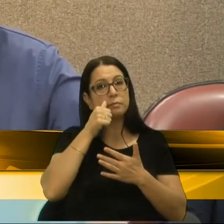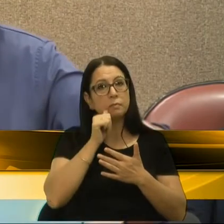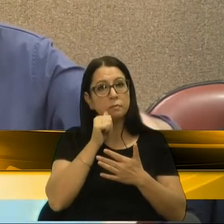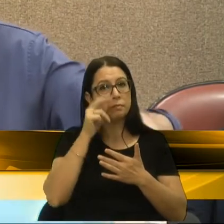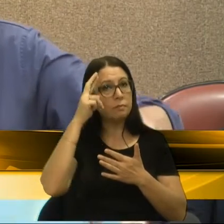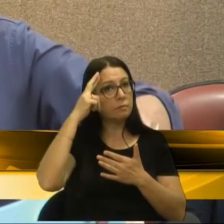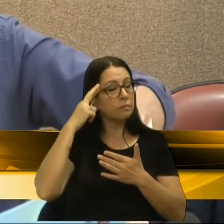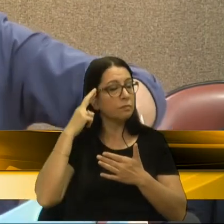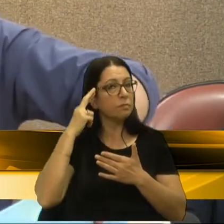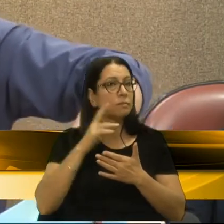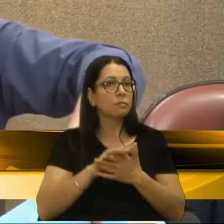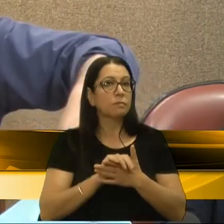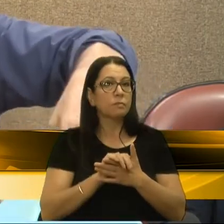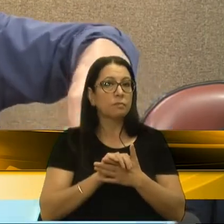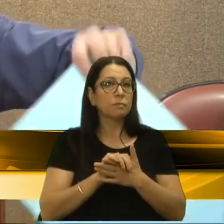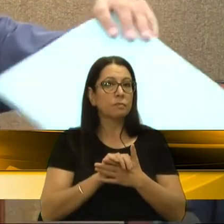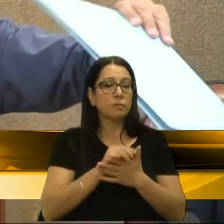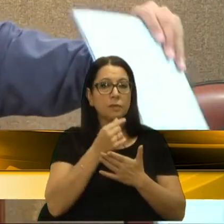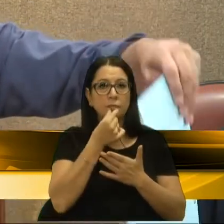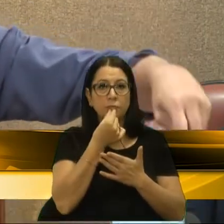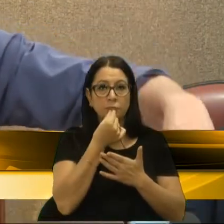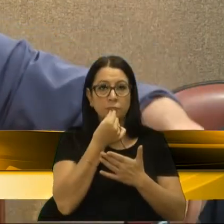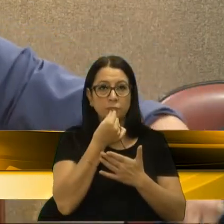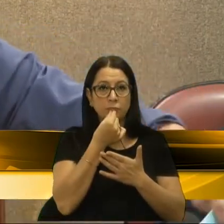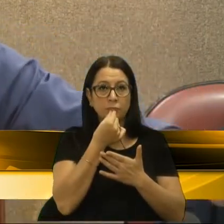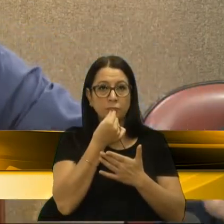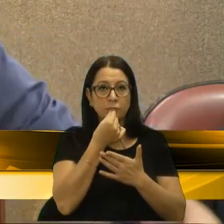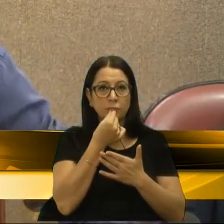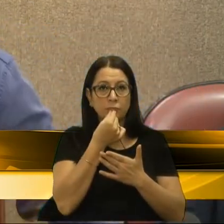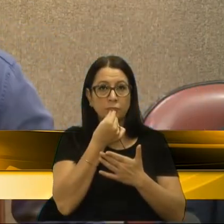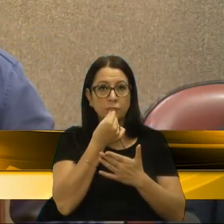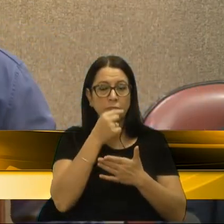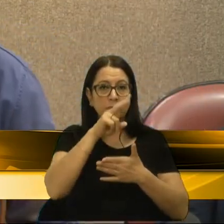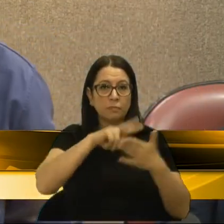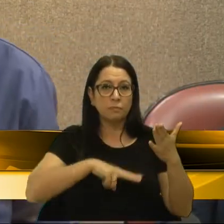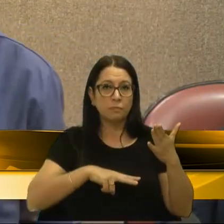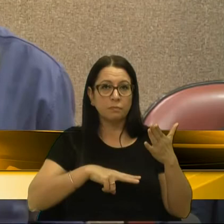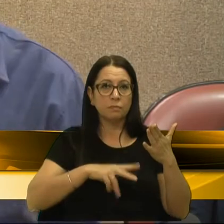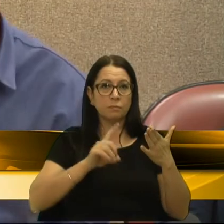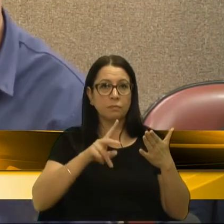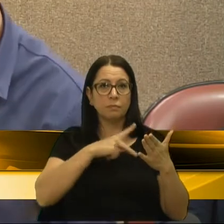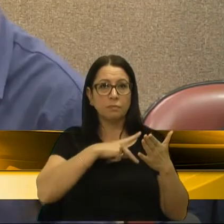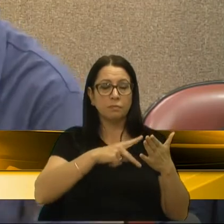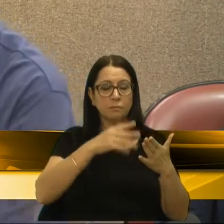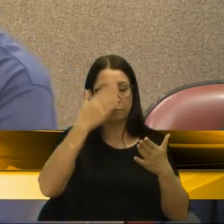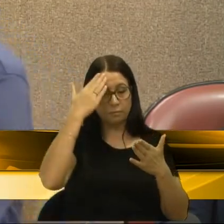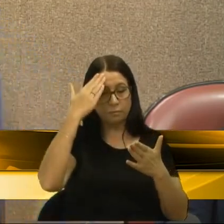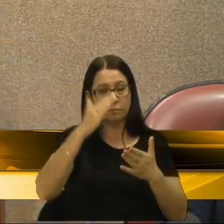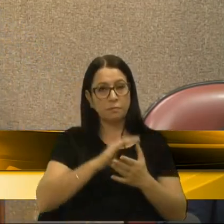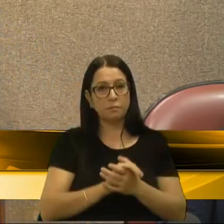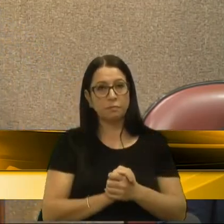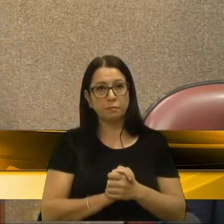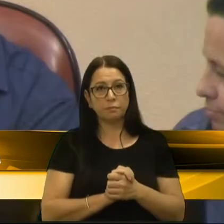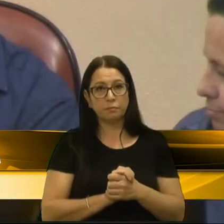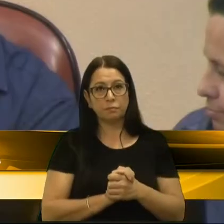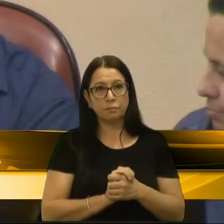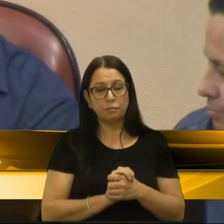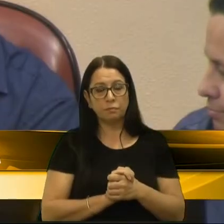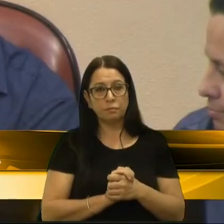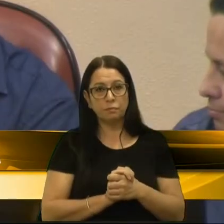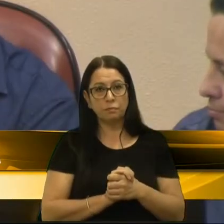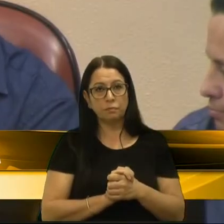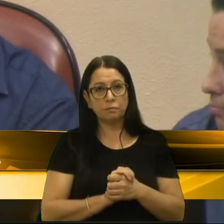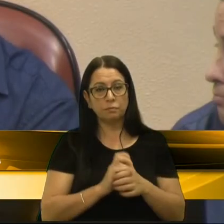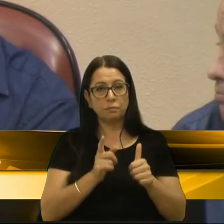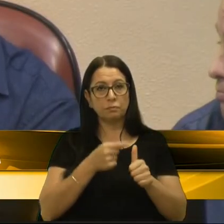Rafael Bueno e Rodrigo Beltrão, na condição de relator. É esse o relato, senhor presidente.